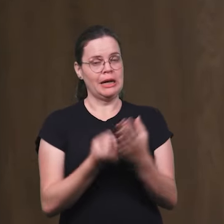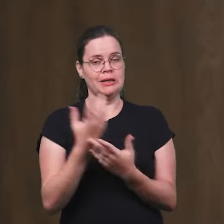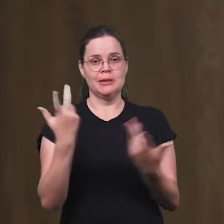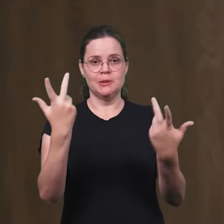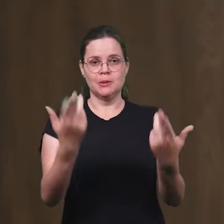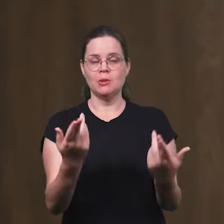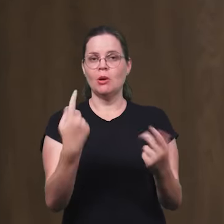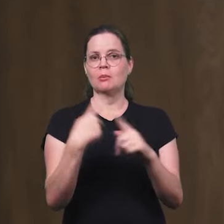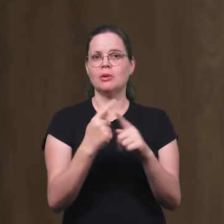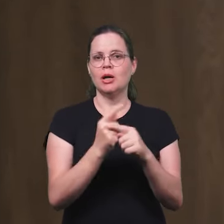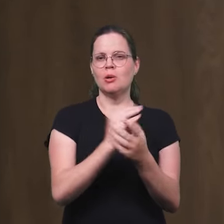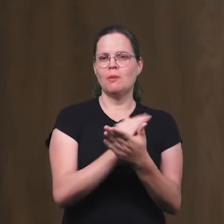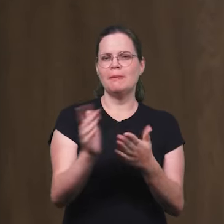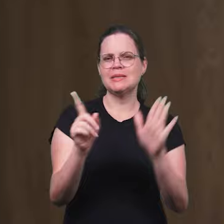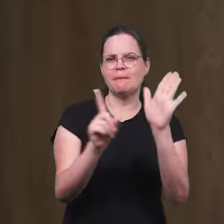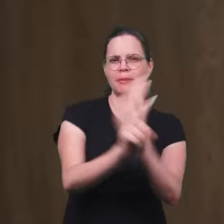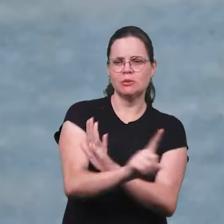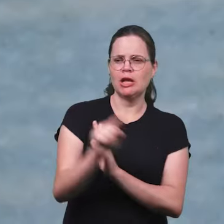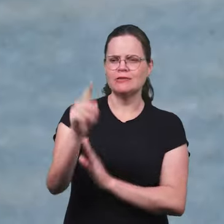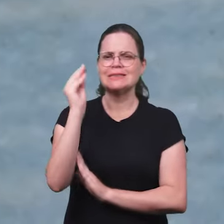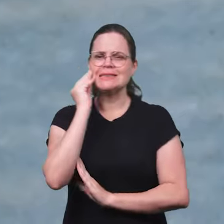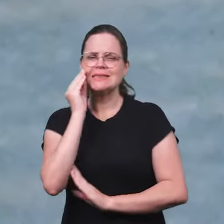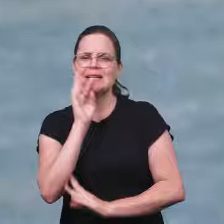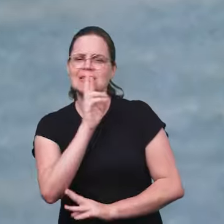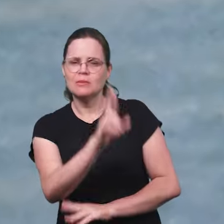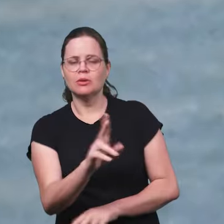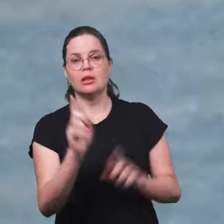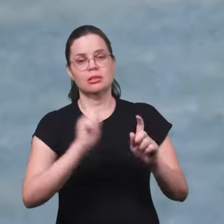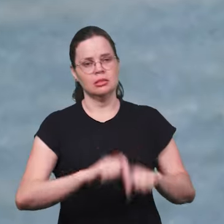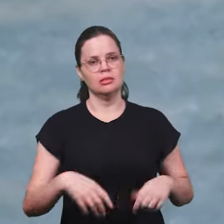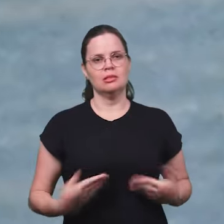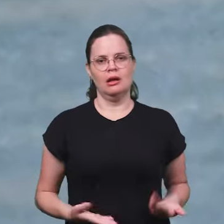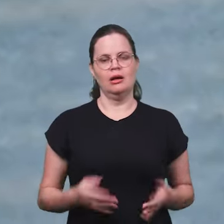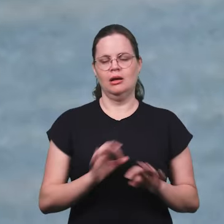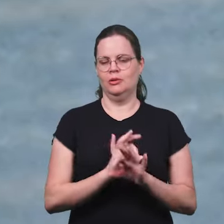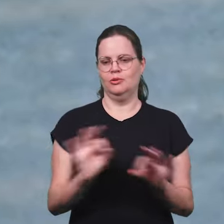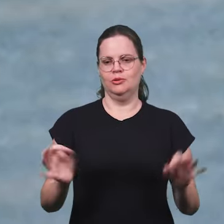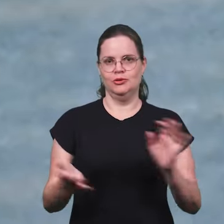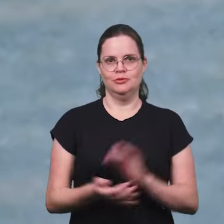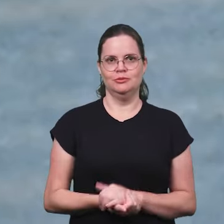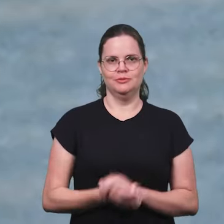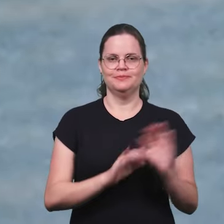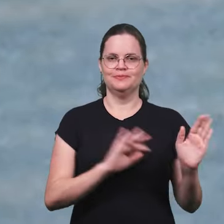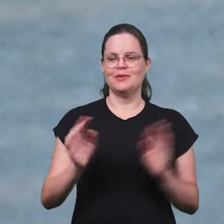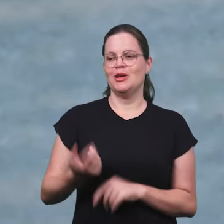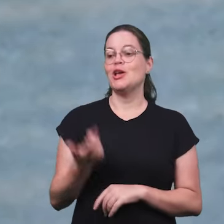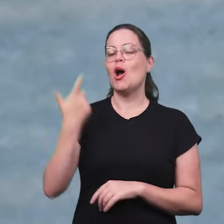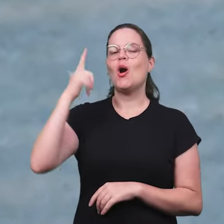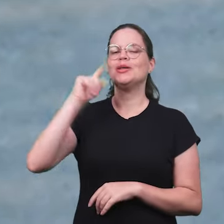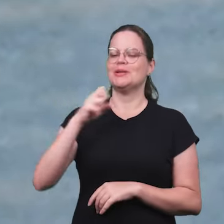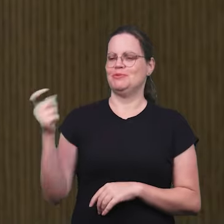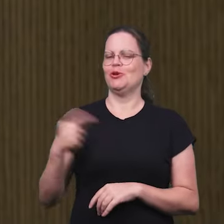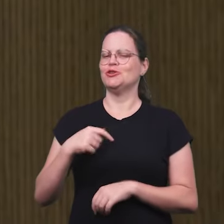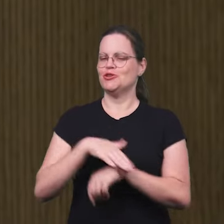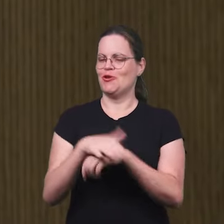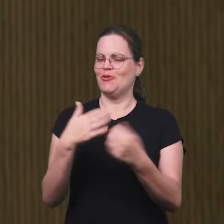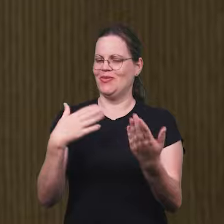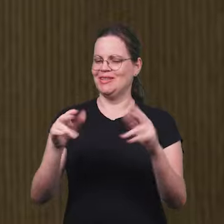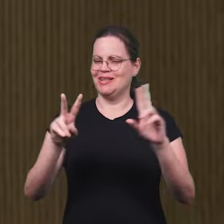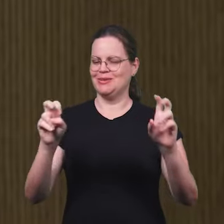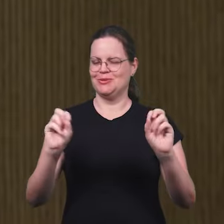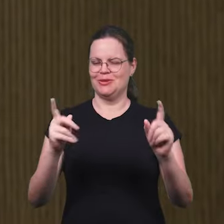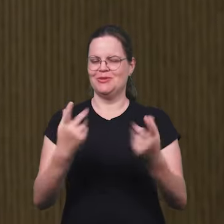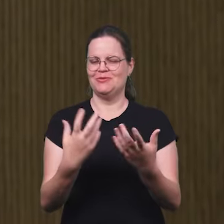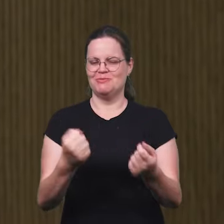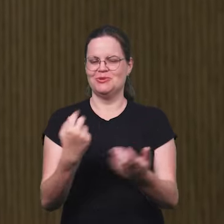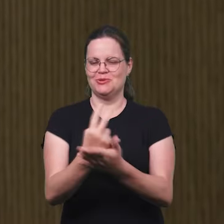responder. Isso com certeza é útil. Mas vamos deixar isso para outro programa? Mas foi muito boa a pergunta do Salomão. Júlio, eu